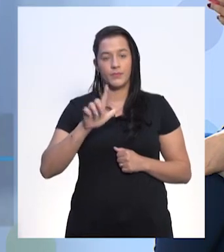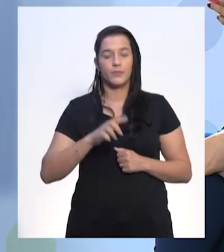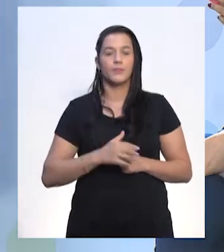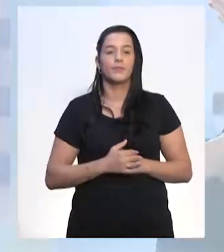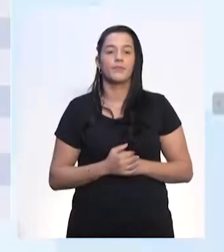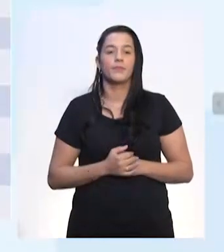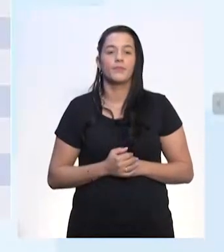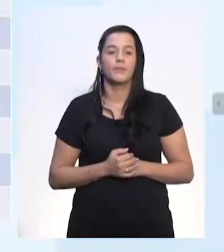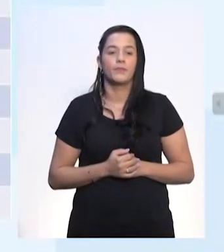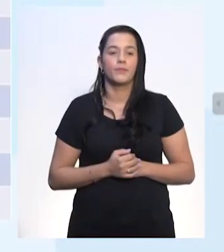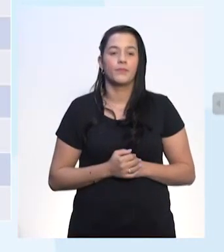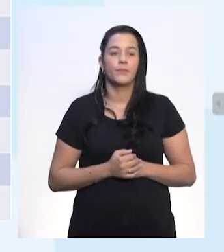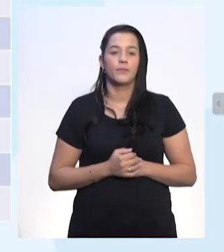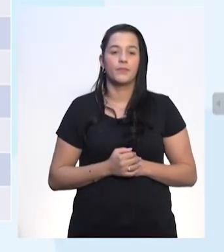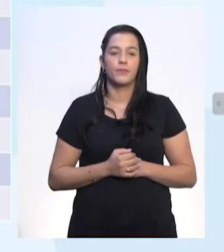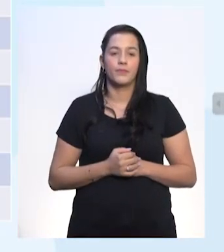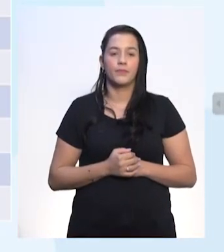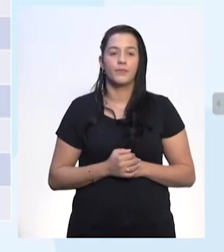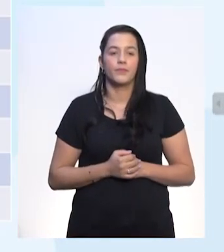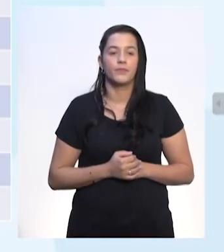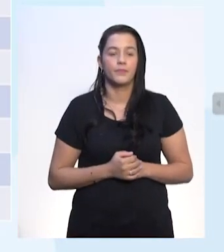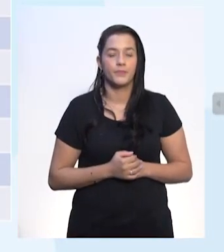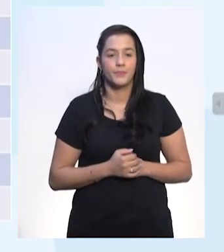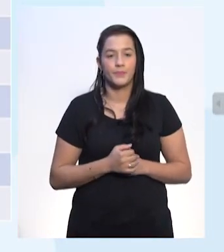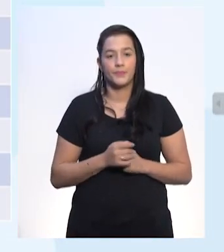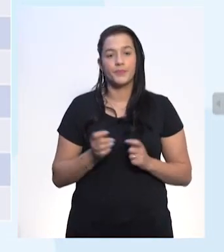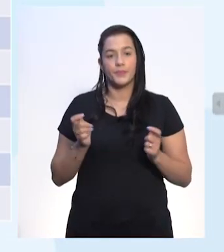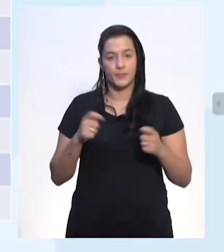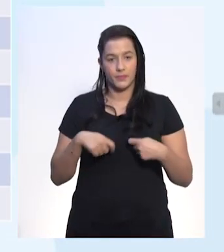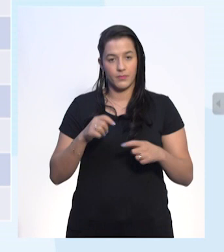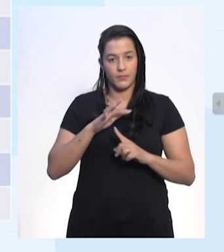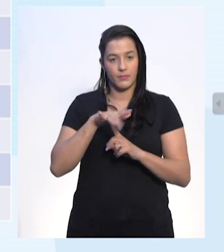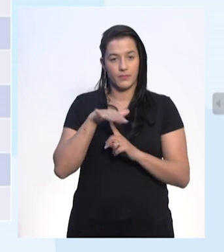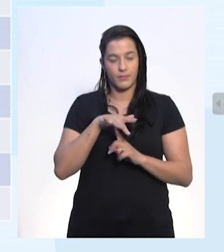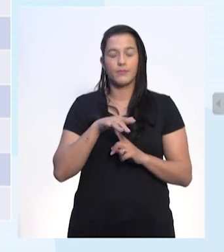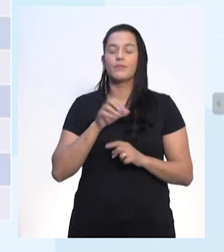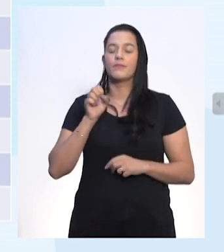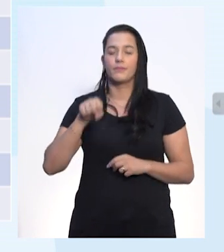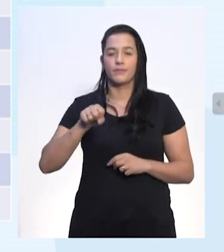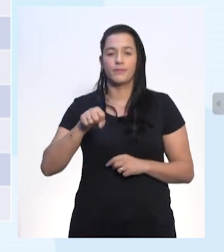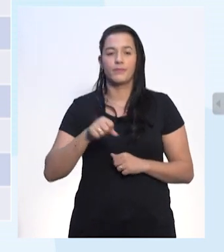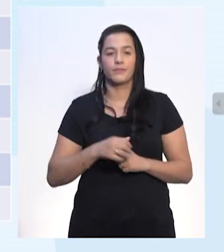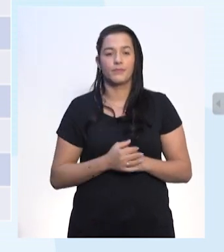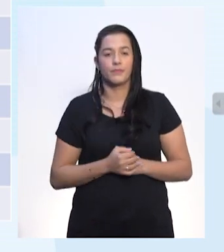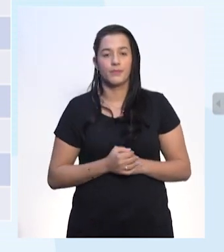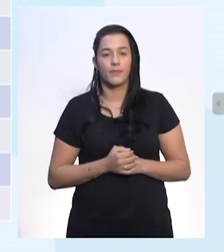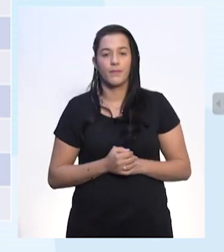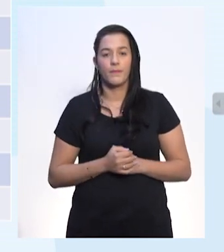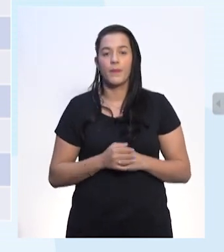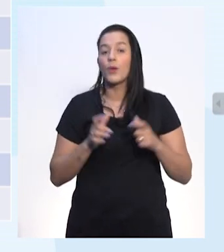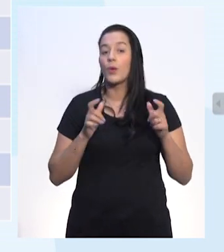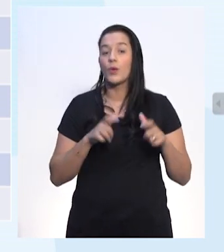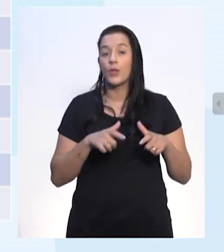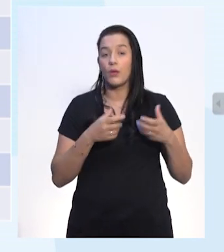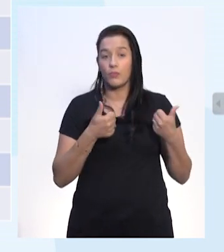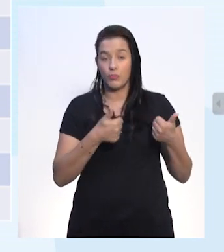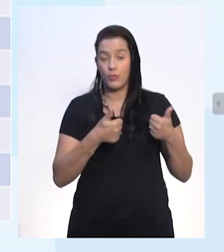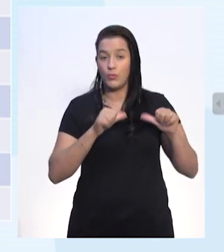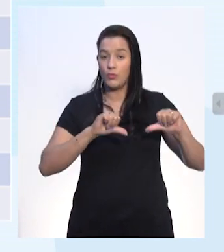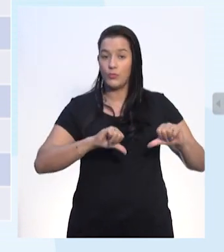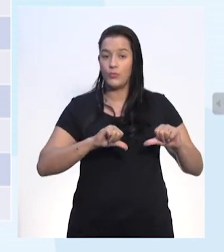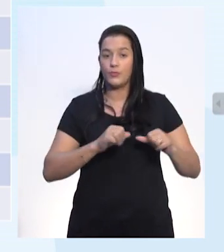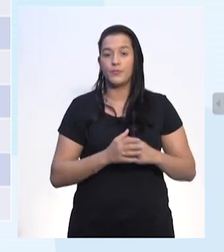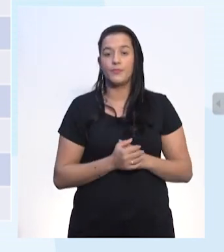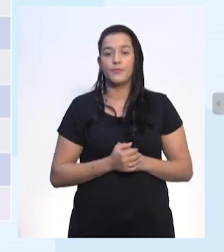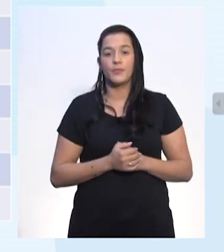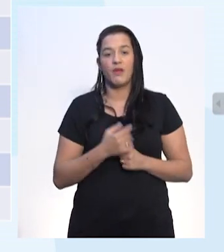Assim, né? Ficou bonito. Rafael. Então, existe? Sim. Sim. E o estado de conservação?